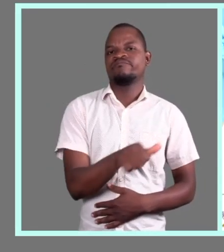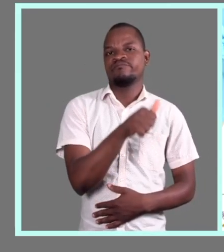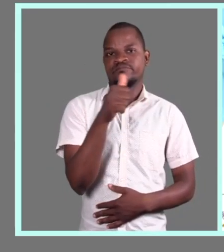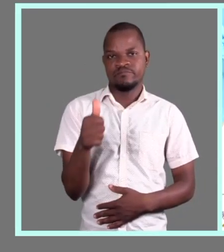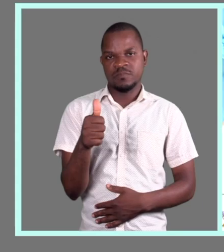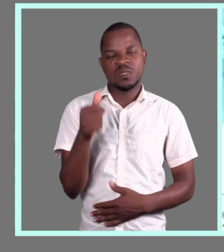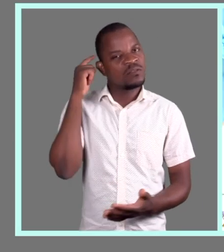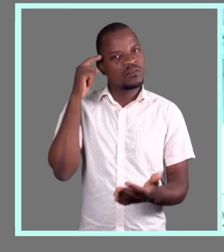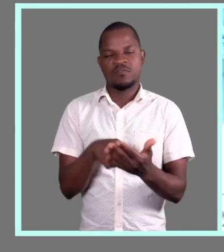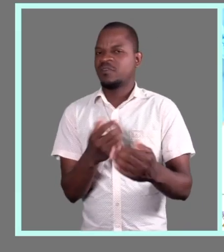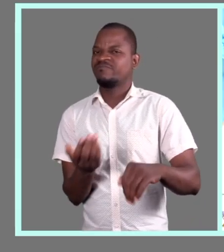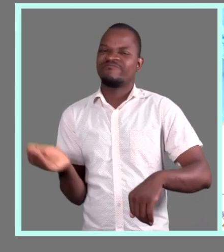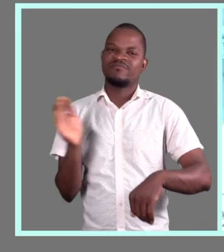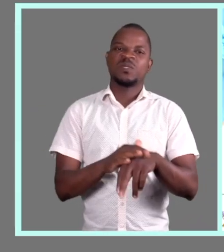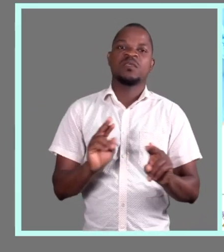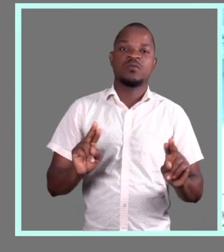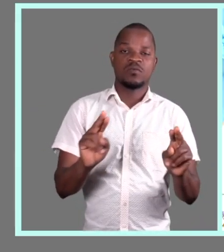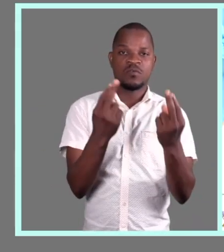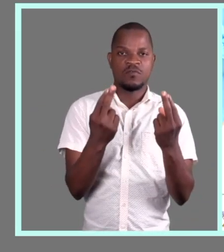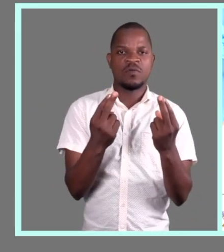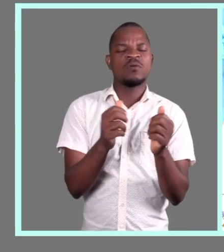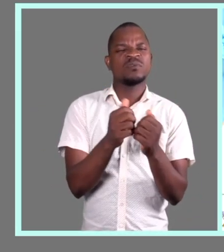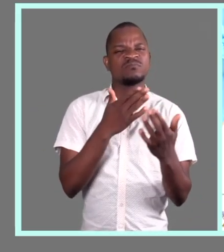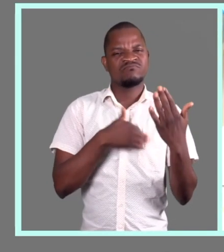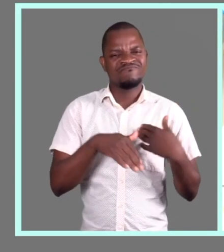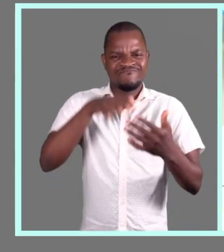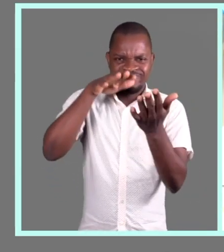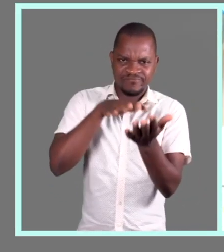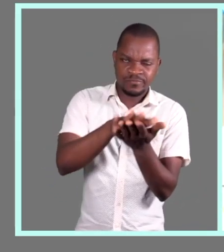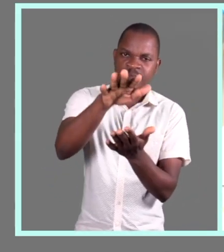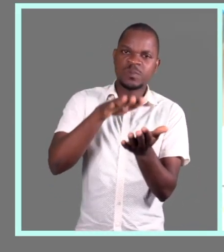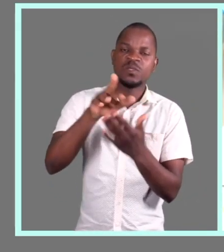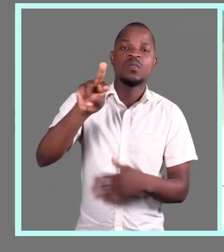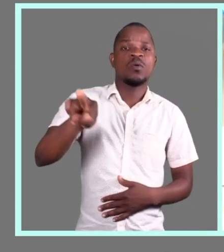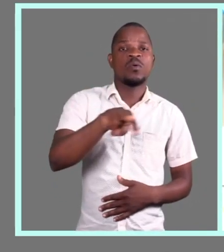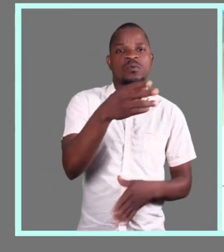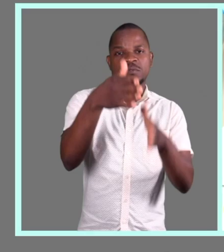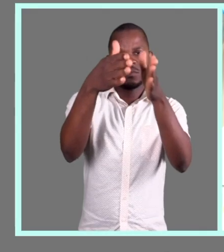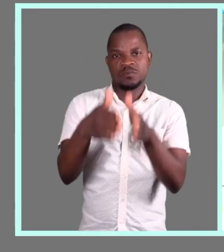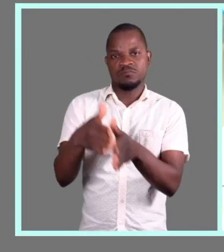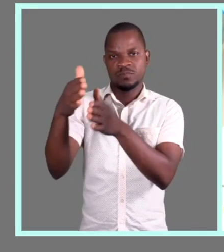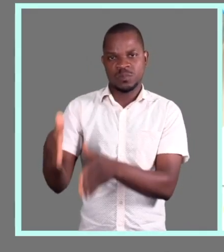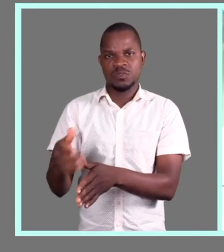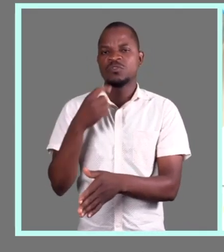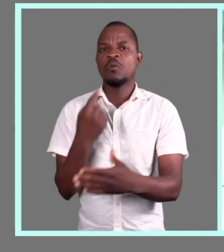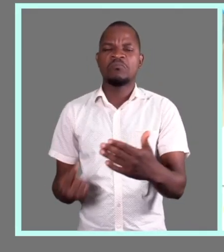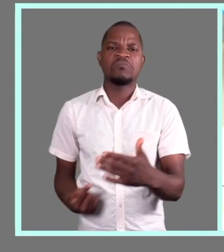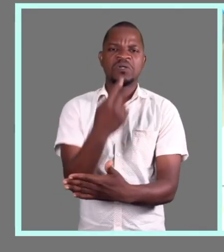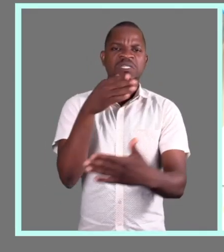Mudou muito na minha vida. Mais uma habilidade. Eu queria sensibilizar mais outras pessoas.